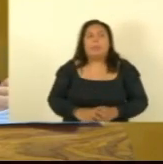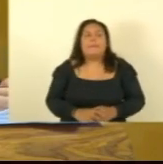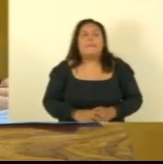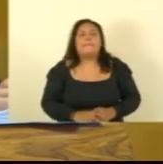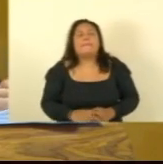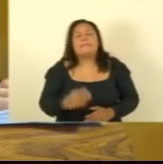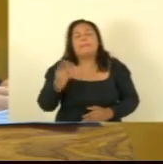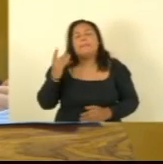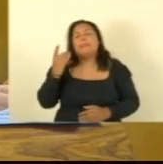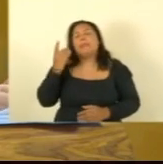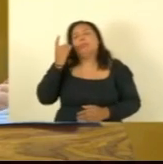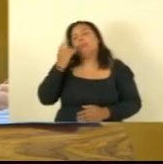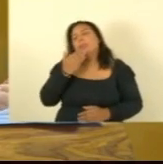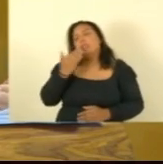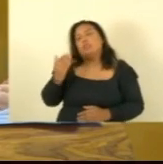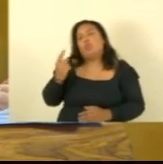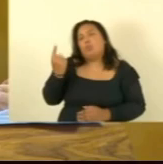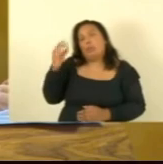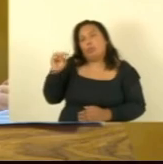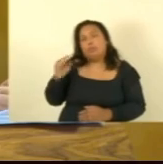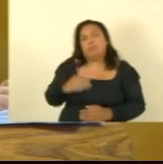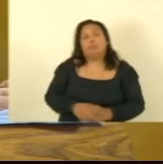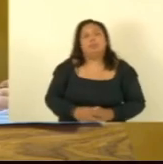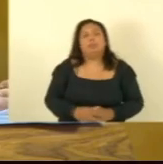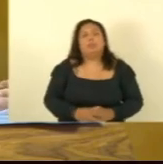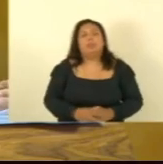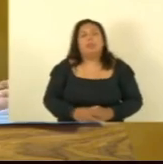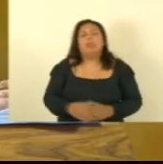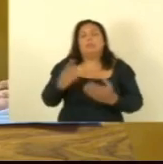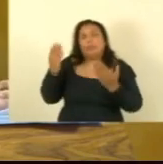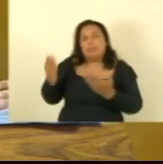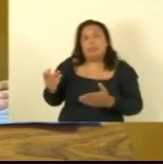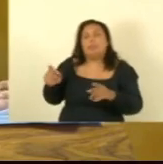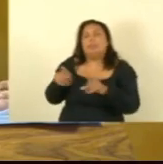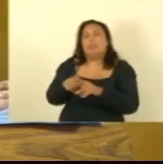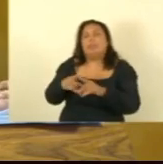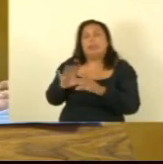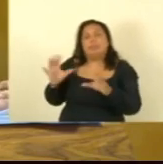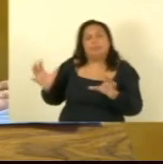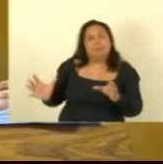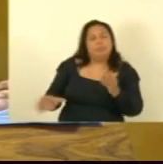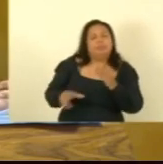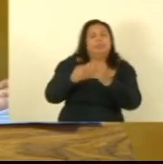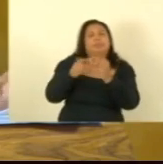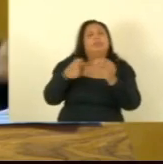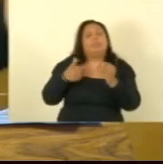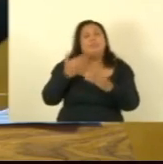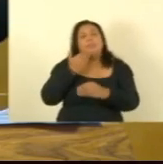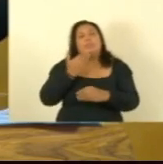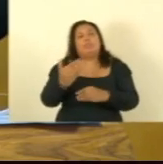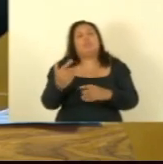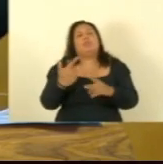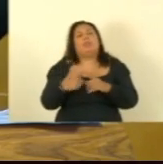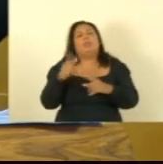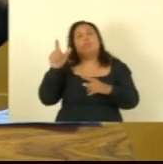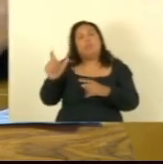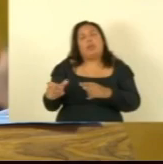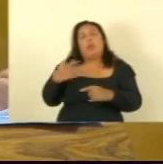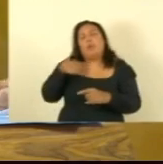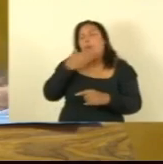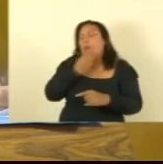delegado Danilo Baense. E tenho certeza que Vossa Excelência também soma conosco nessa causa, que Vossa Excelência é um homem de